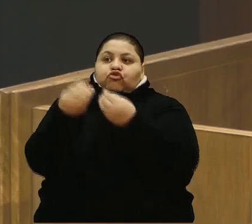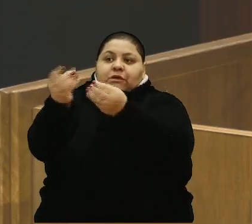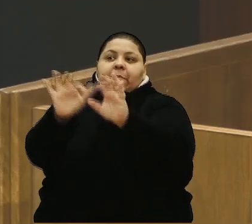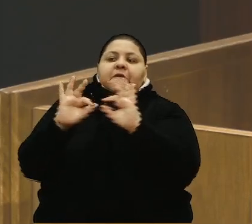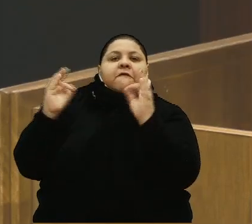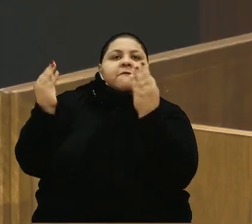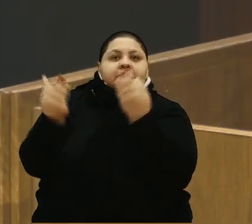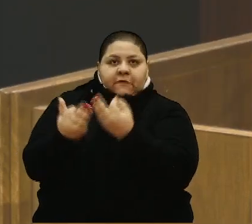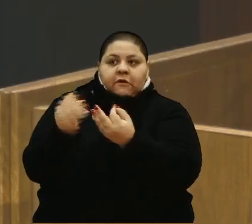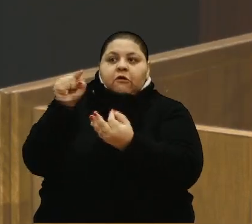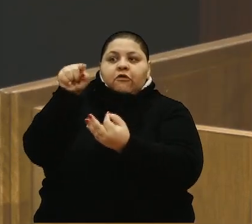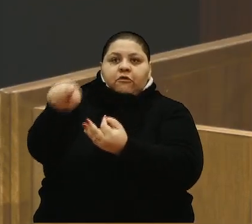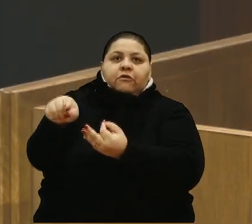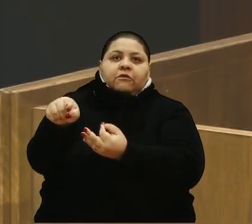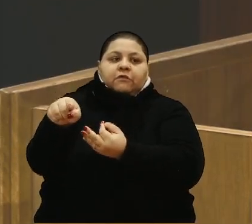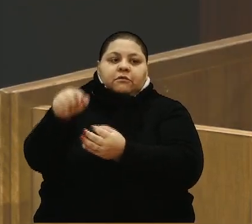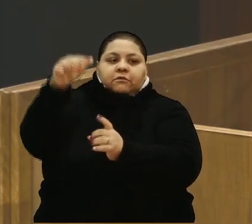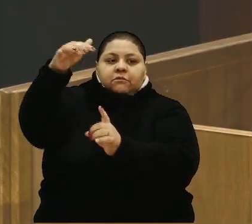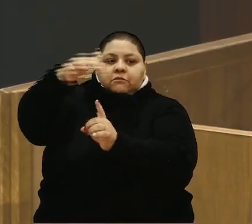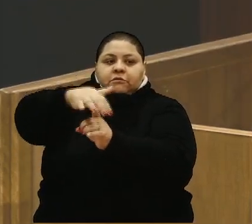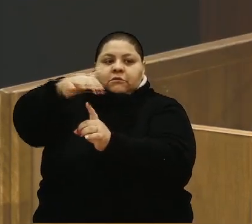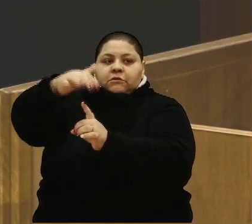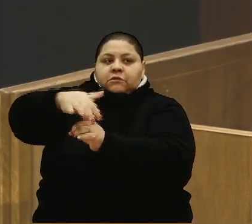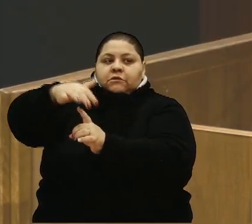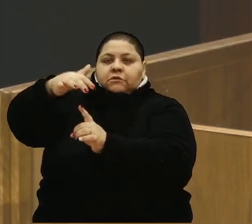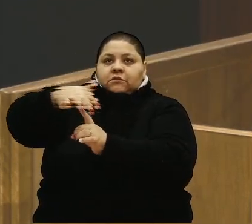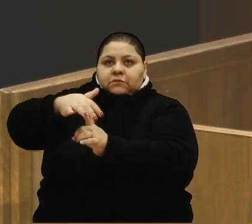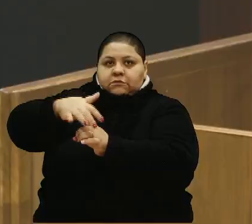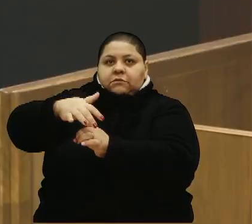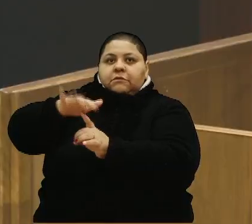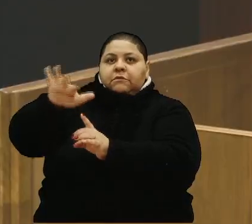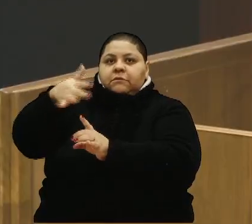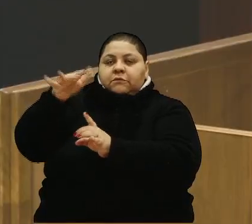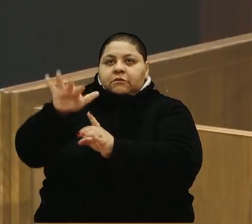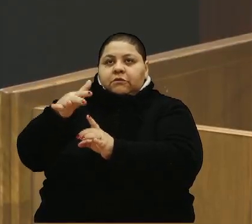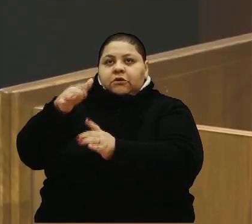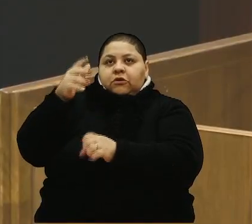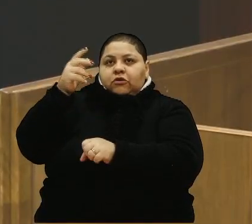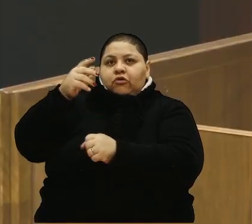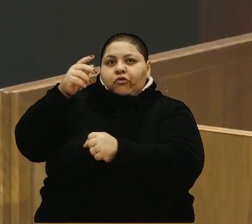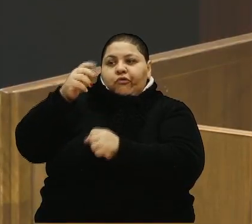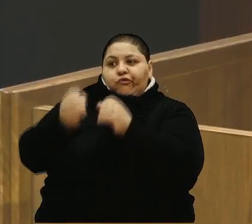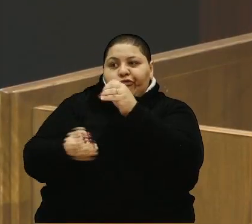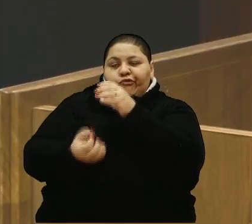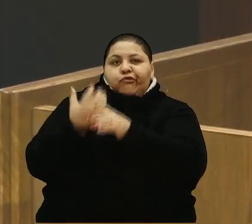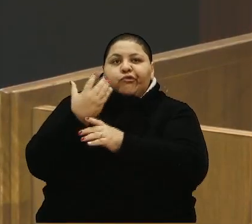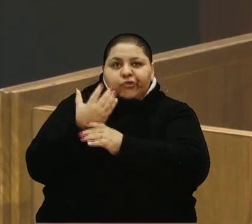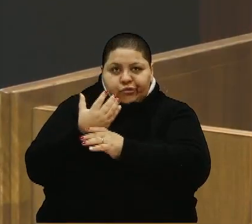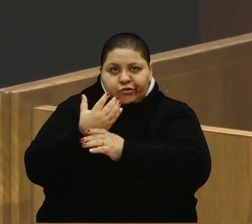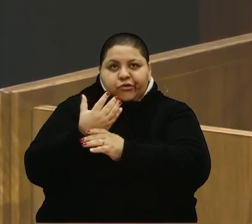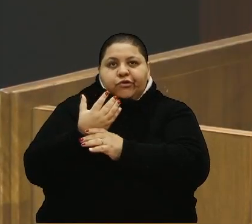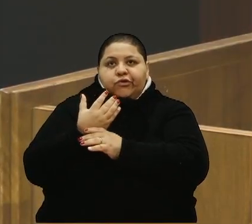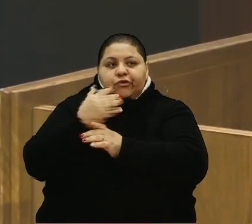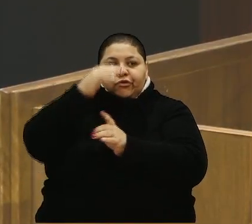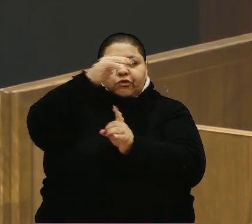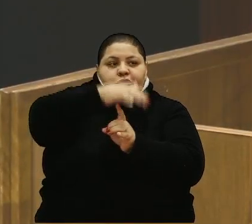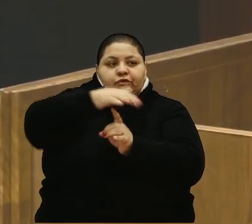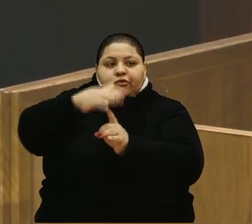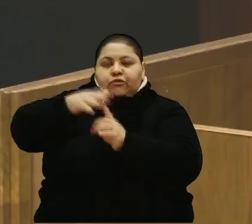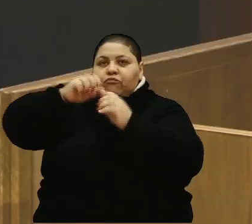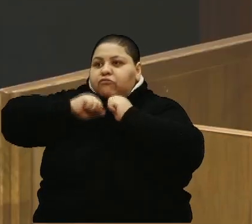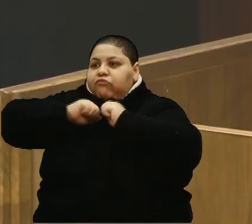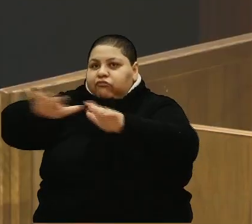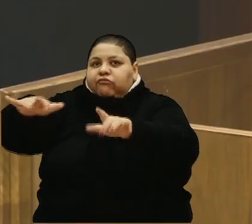família e vai lá na feira e adquire diretamente do produtor lá, que vem as feiras que se espalham